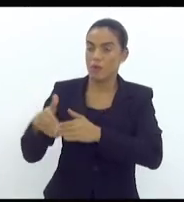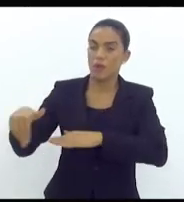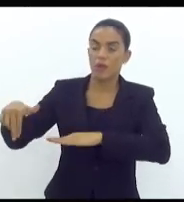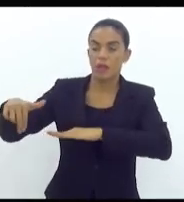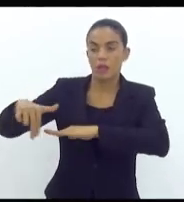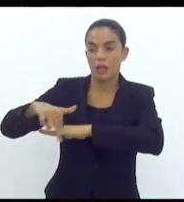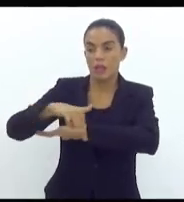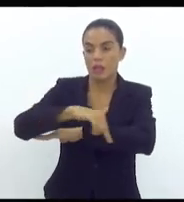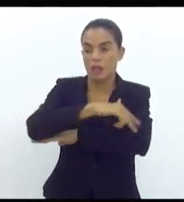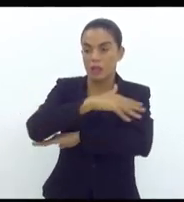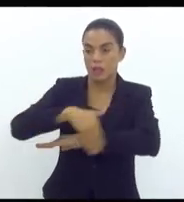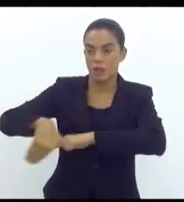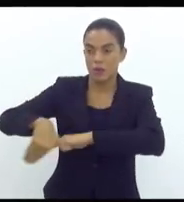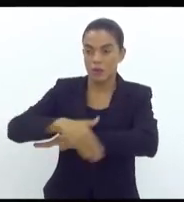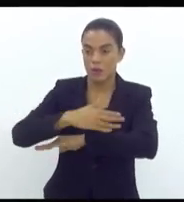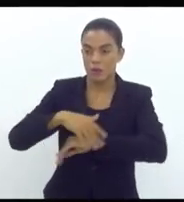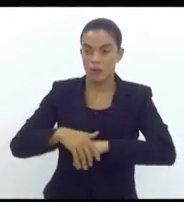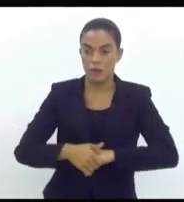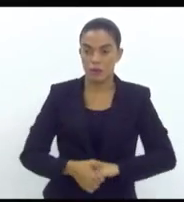na rua